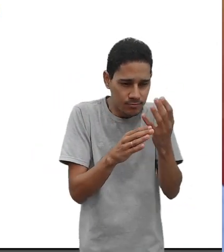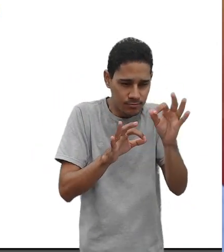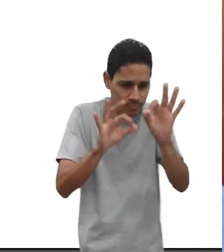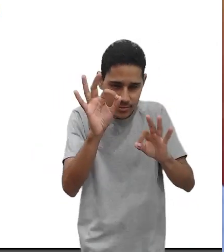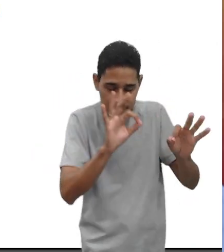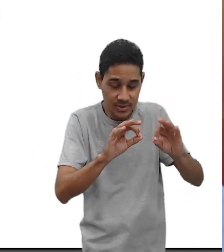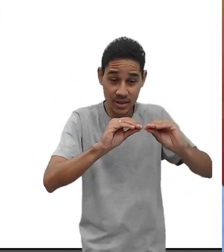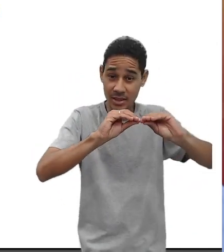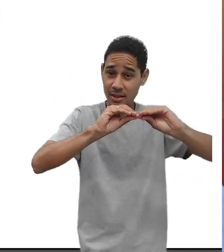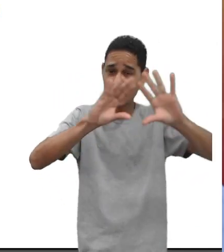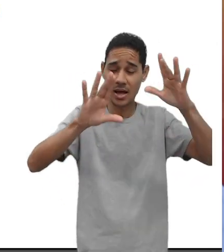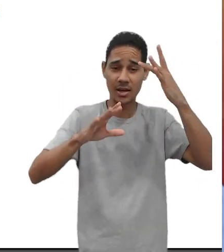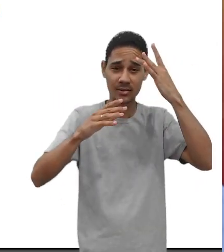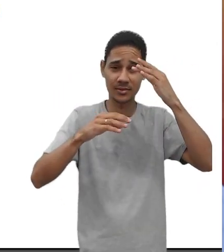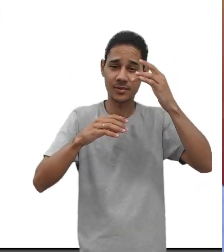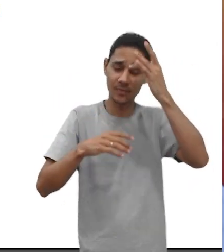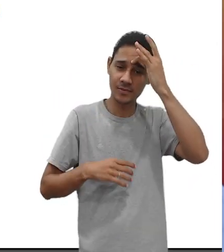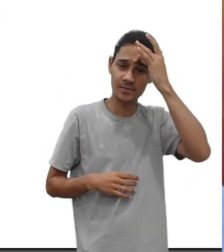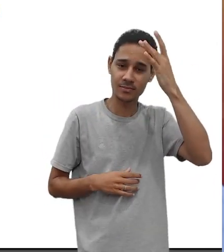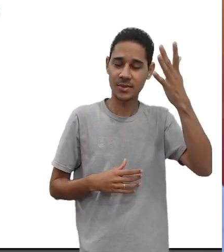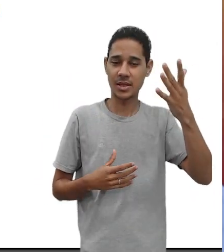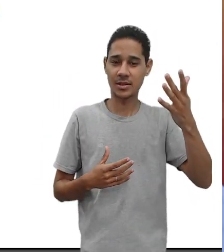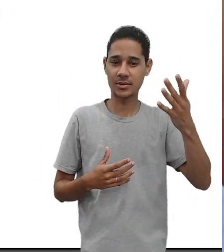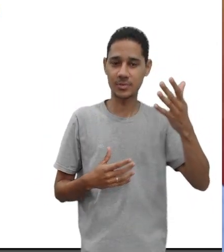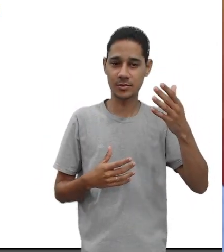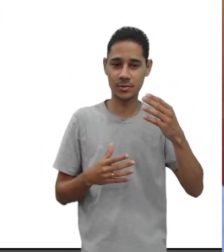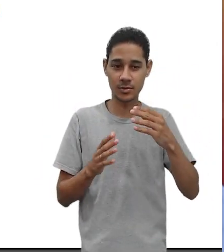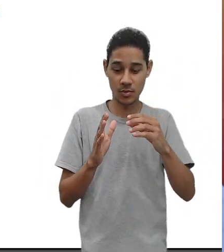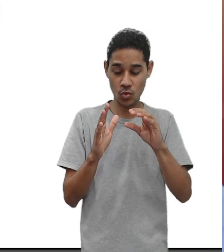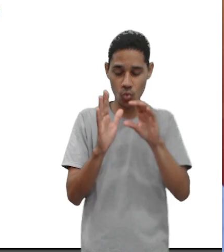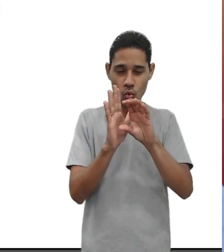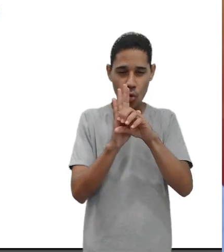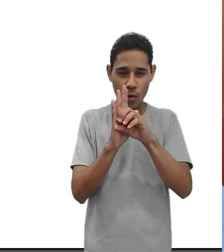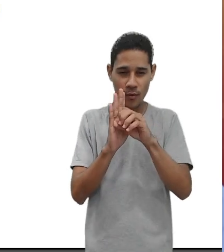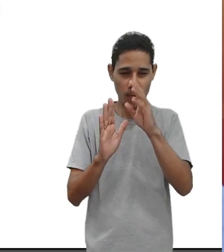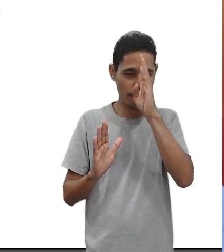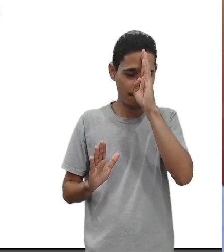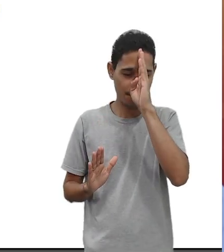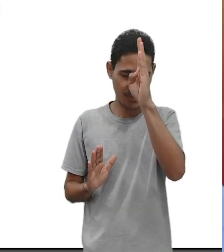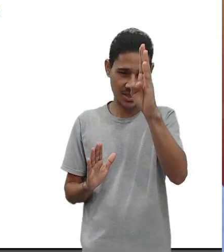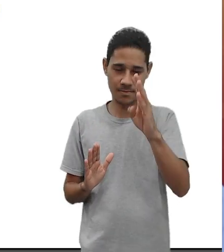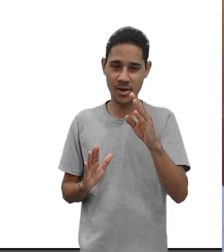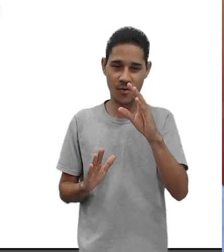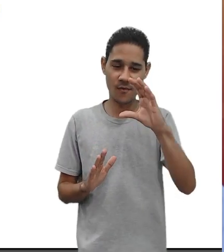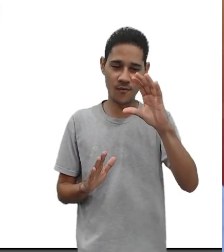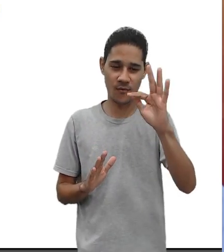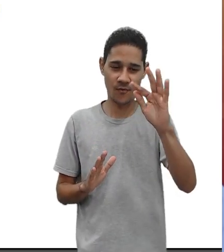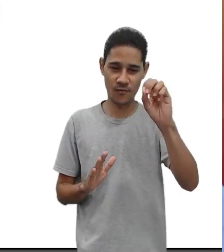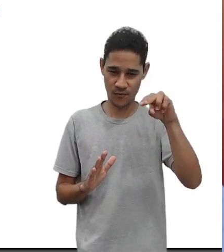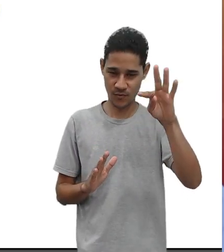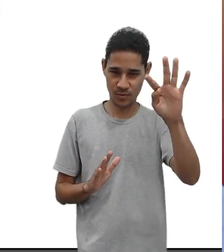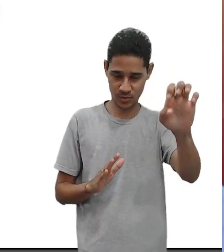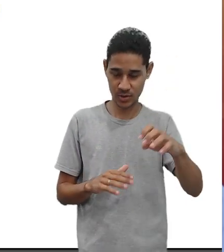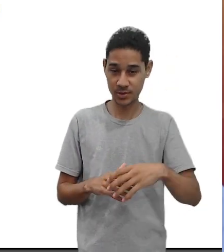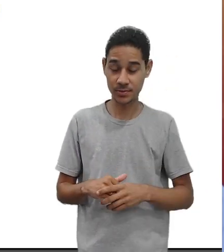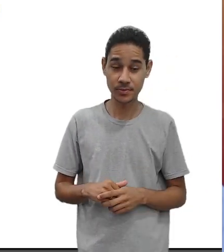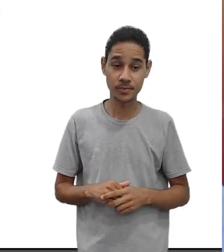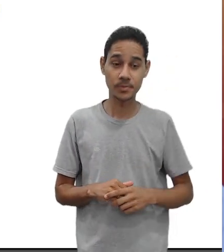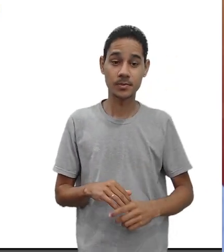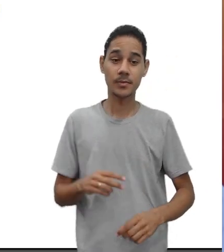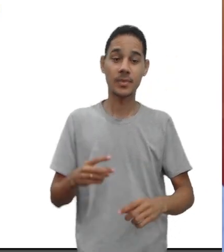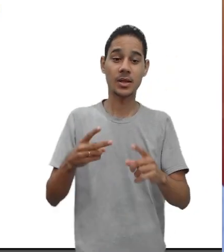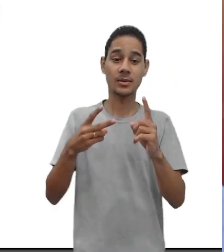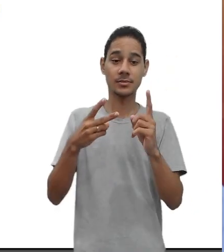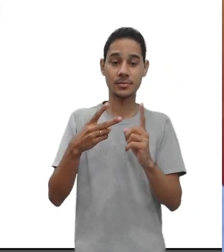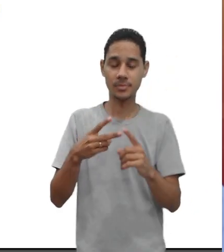mais clara esse código-fonte, né? Vocês vão entender tudo isso aí na prática ao decorrer da nossa unidade 3.